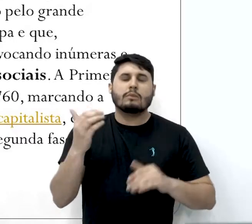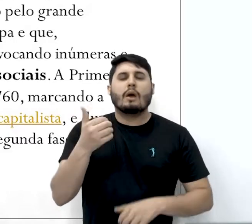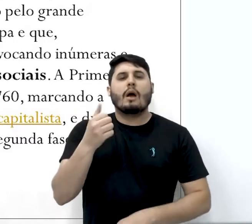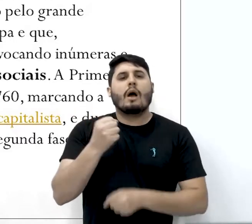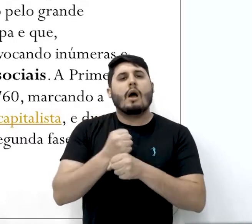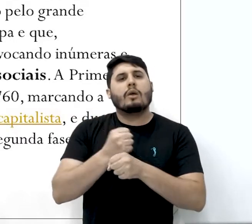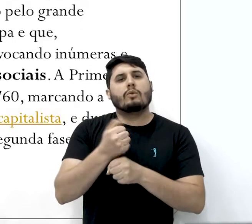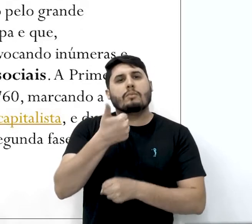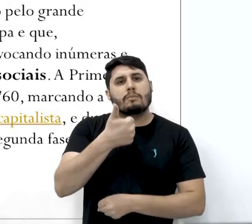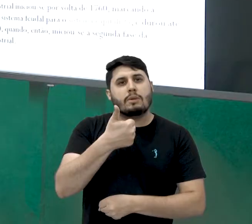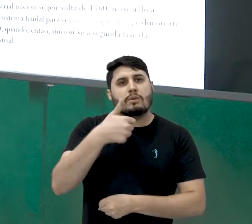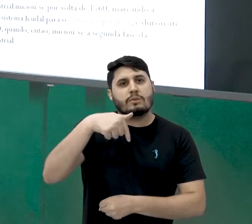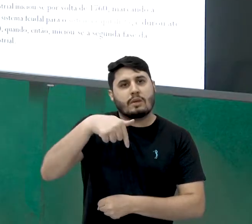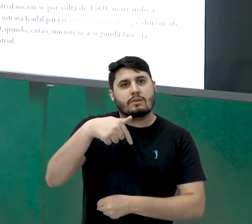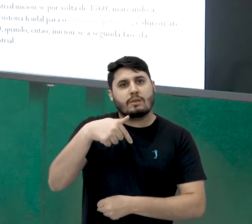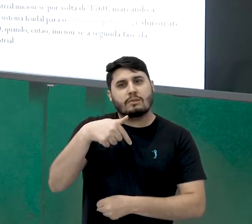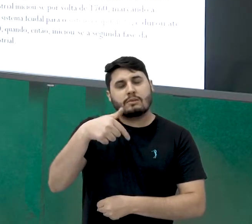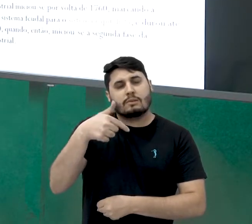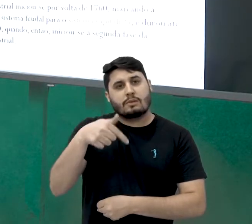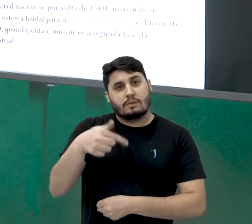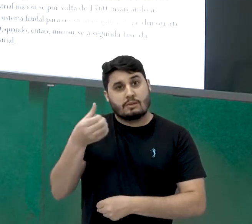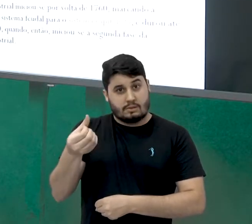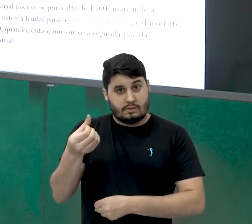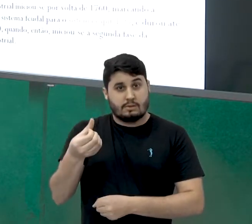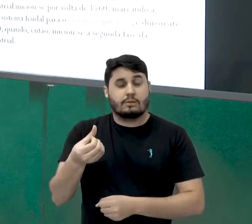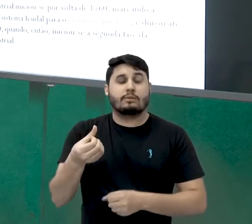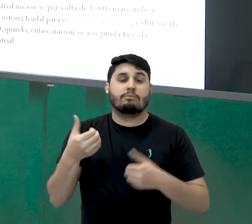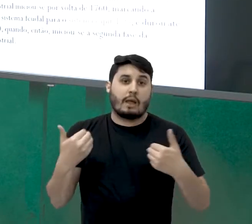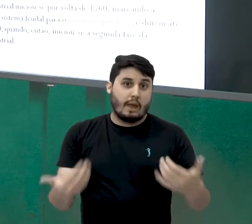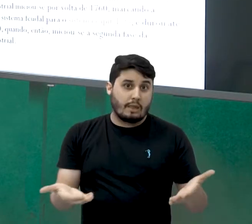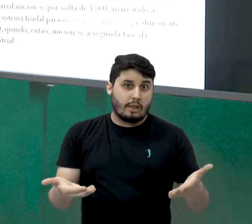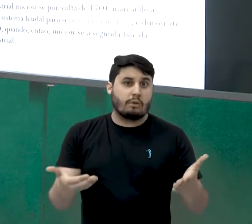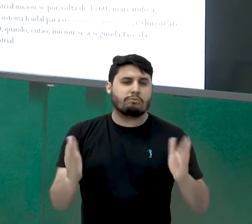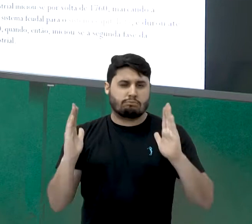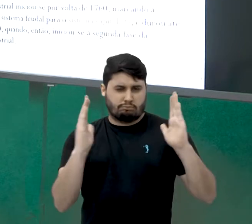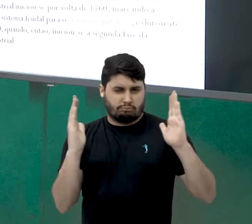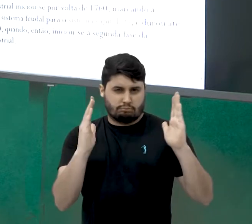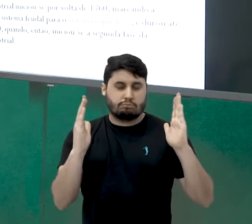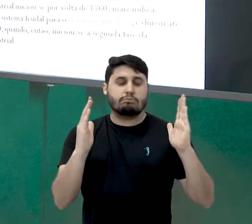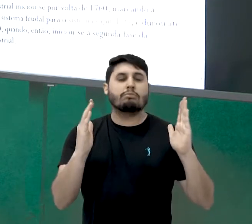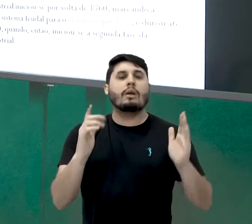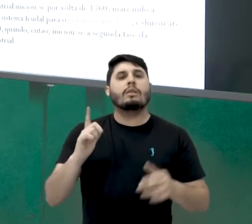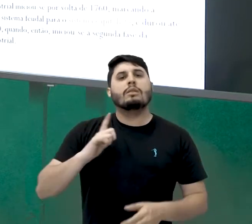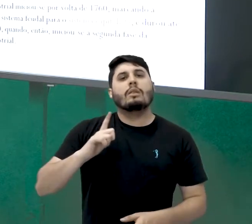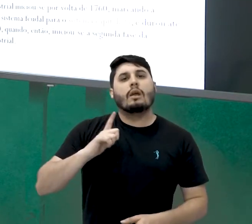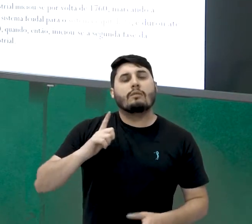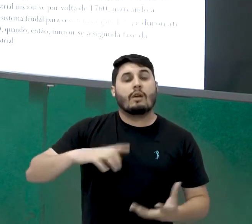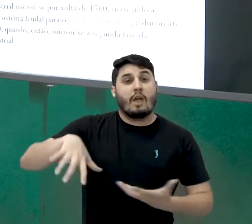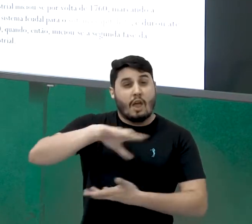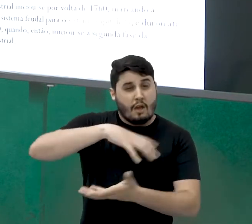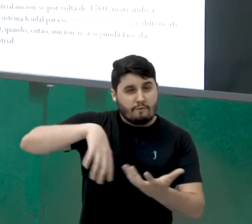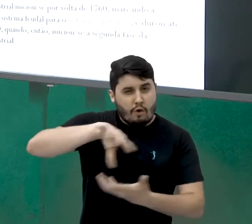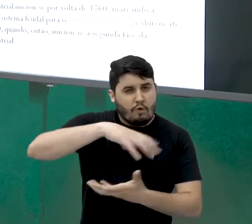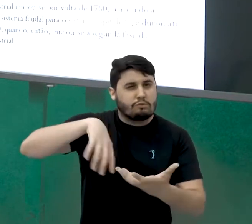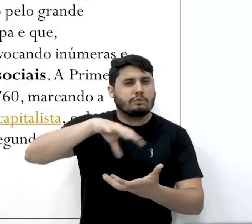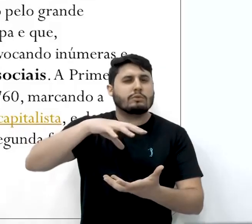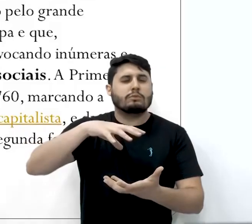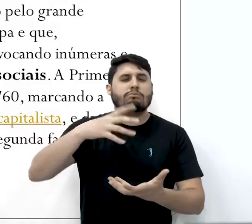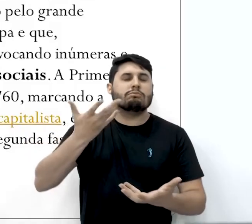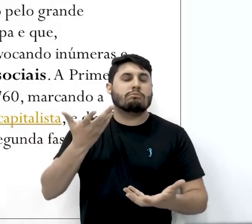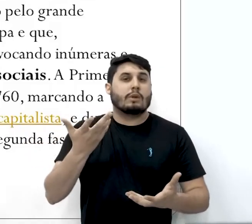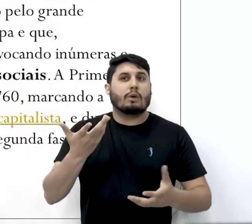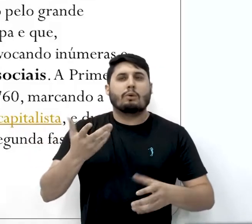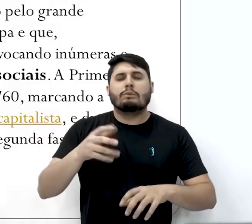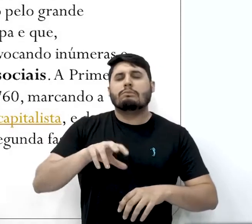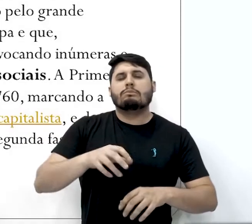1776. Então, nesta segunda metade do século XVIII, nós tivemos a evolução das técnicas produtivas,